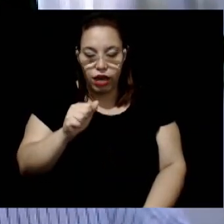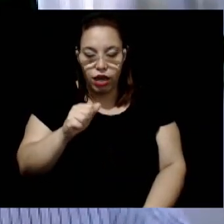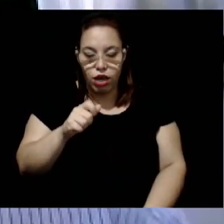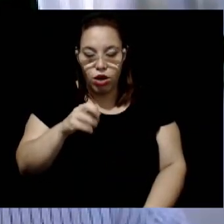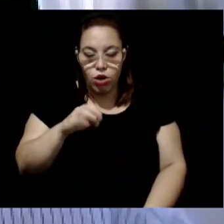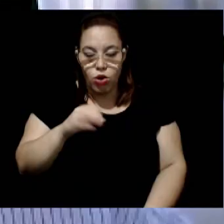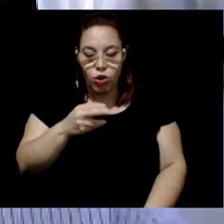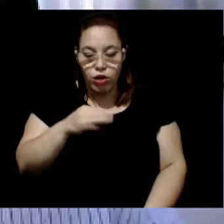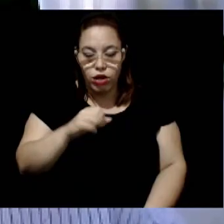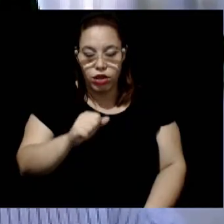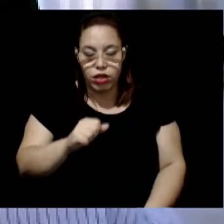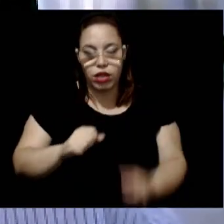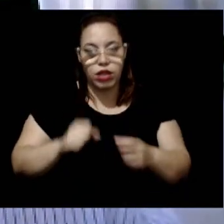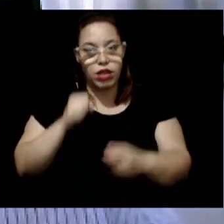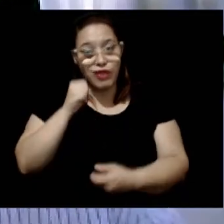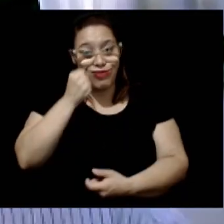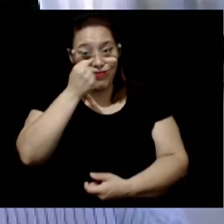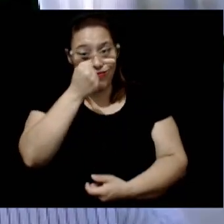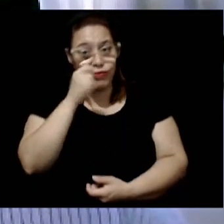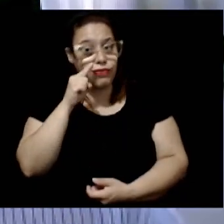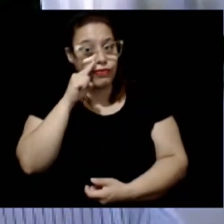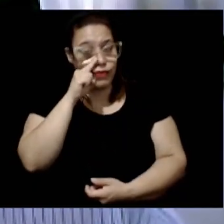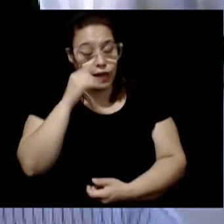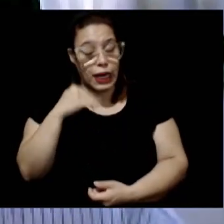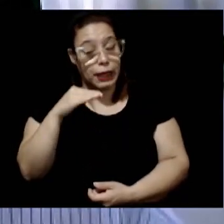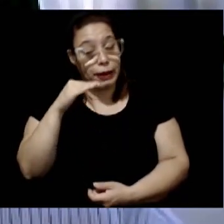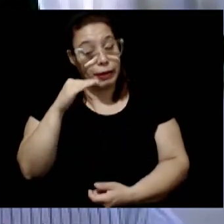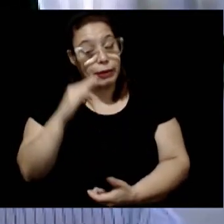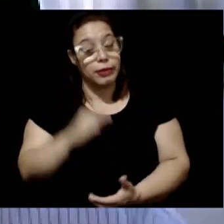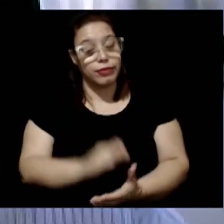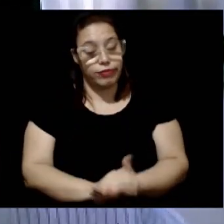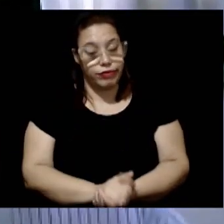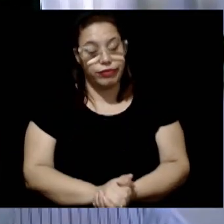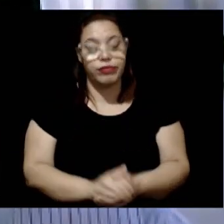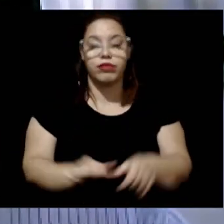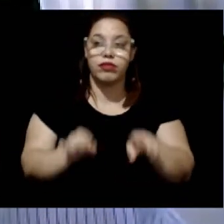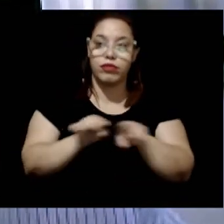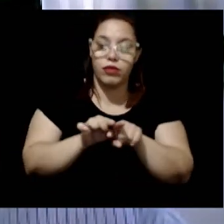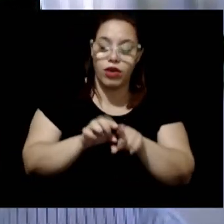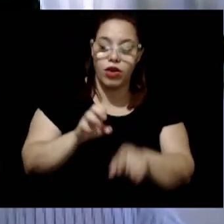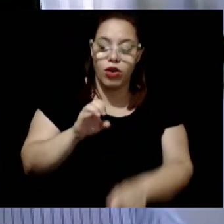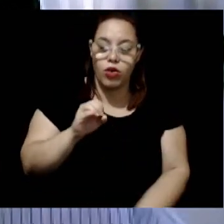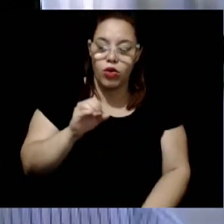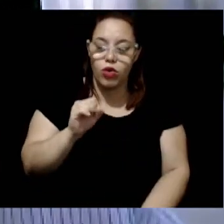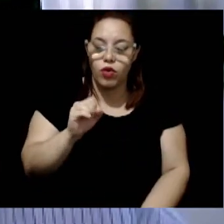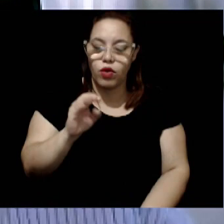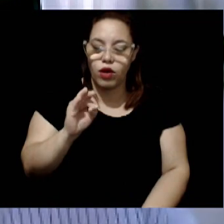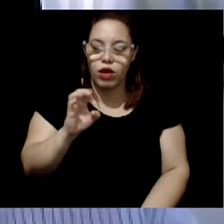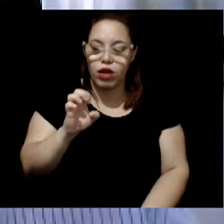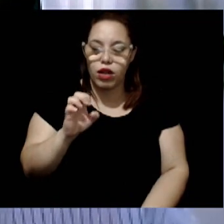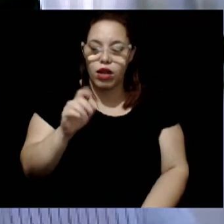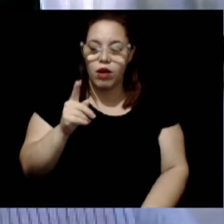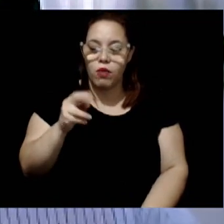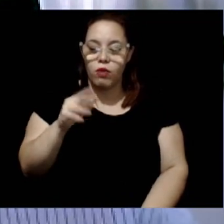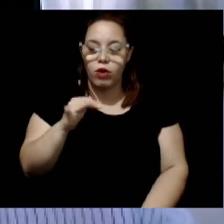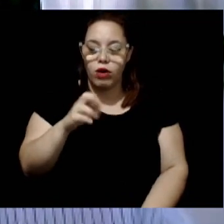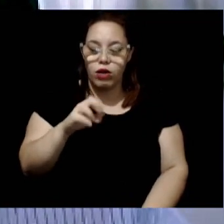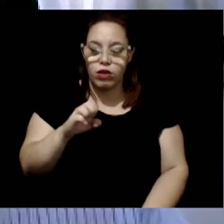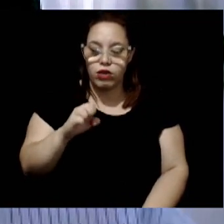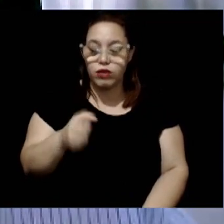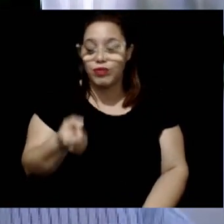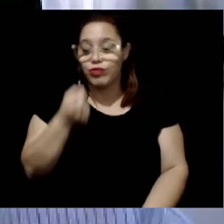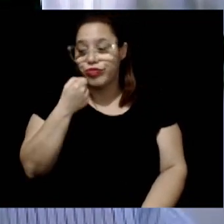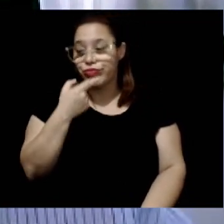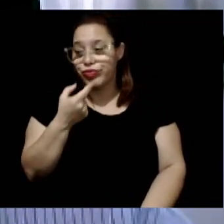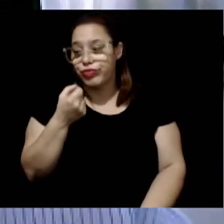risco tem que se preocupar ainda mais. Também a osteoporose está relacionada com alguns medicamentos. Vou dar o exemplo